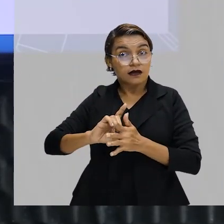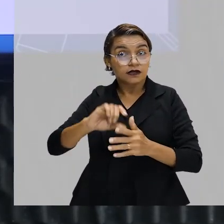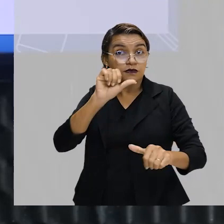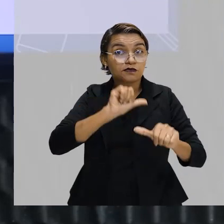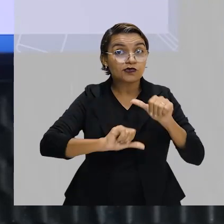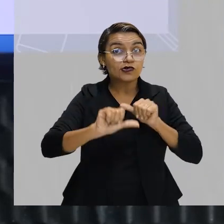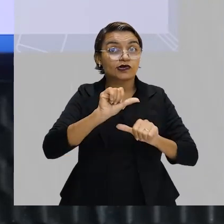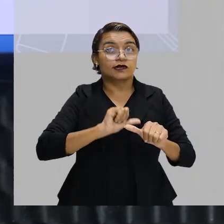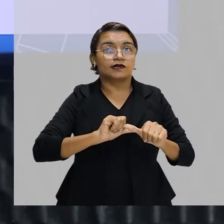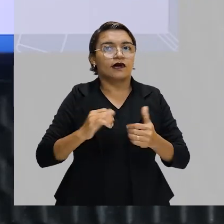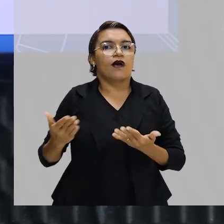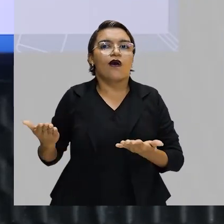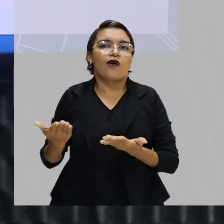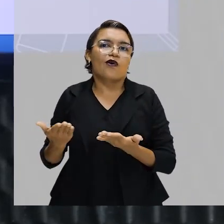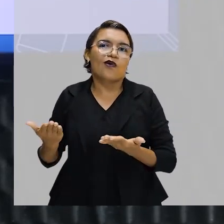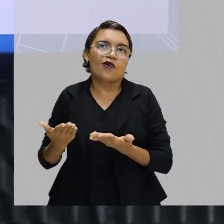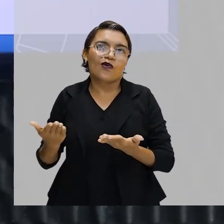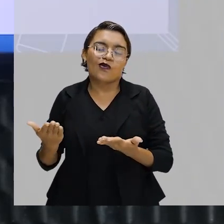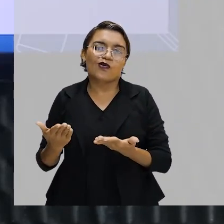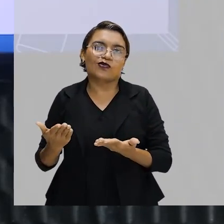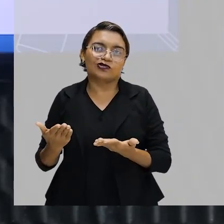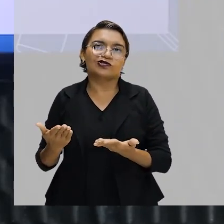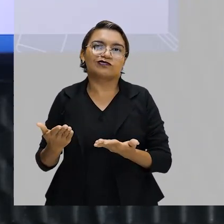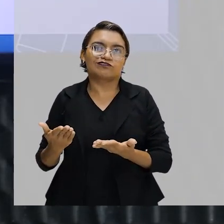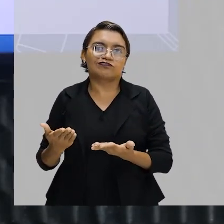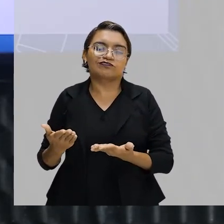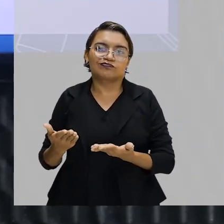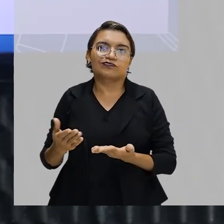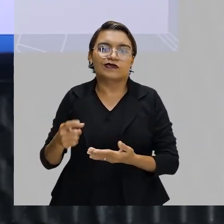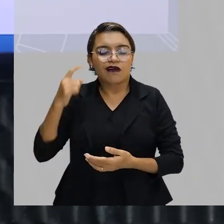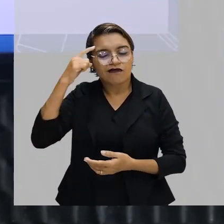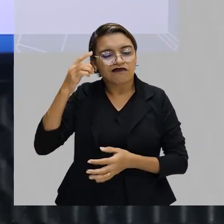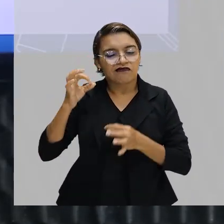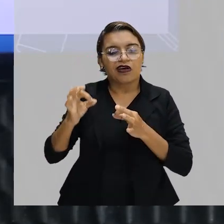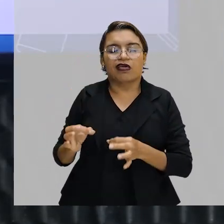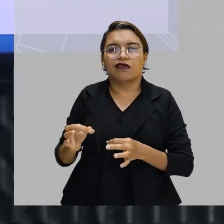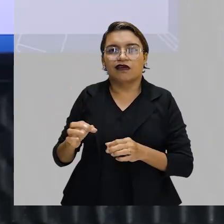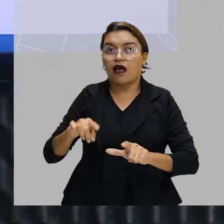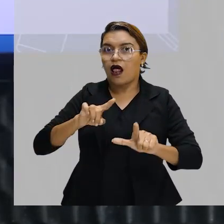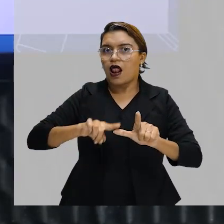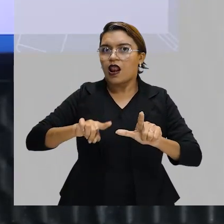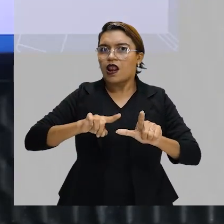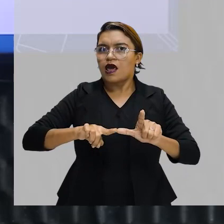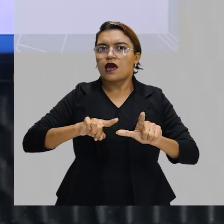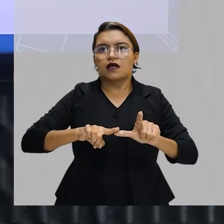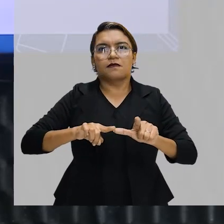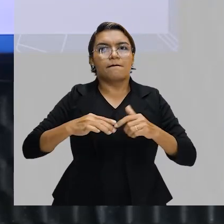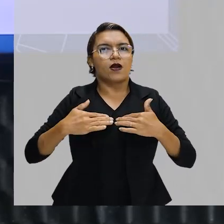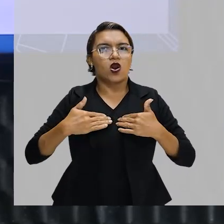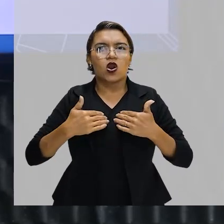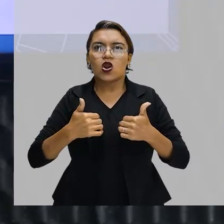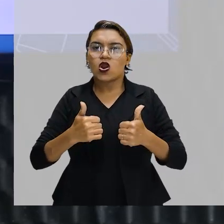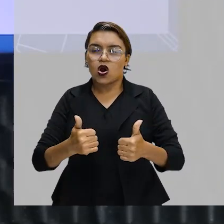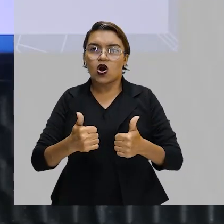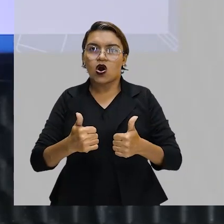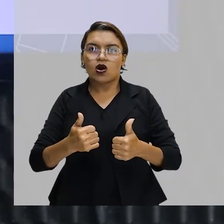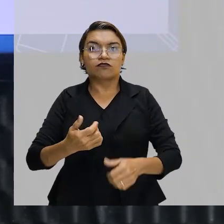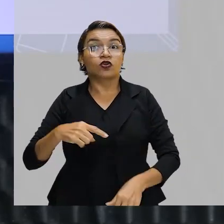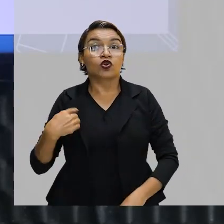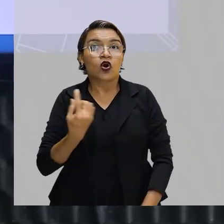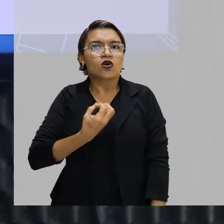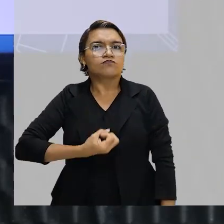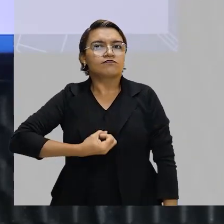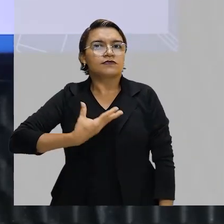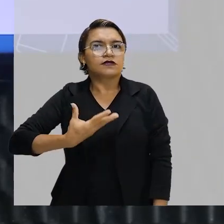hoje, com certeza, os nossos escritos seriam bem mais eruditos. A nossa forma de nos